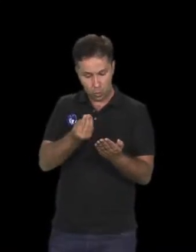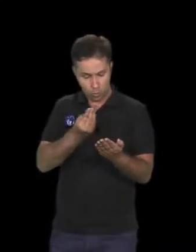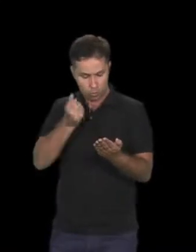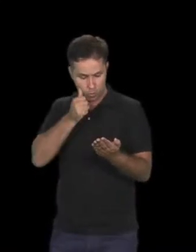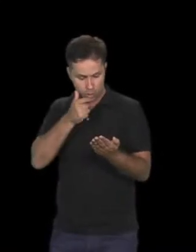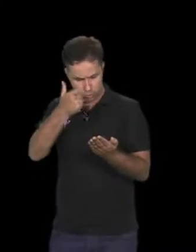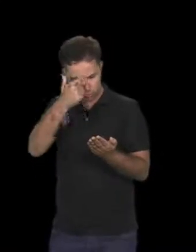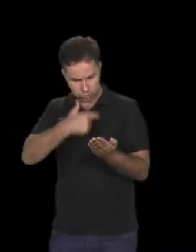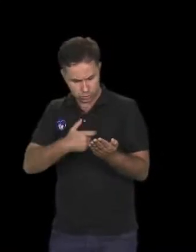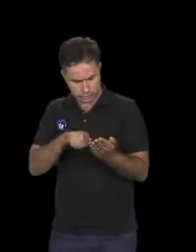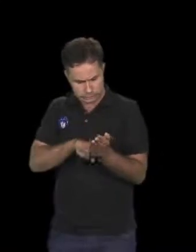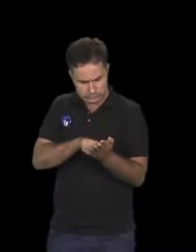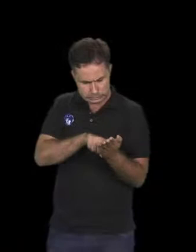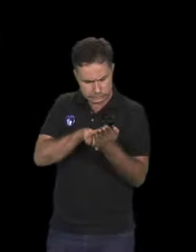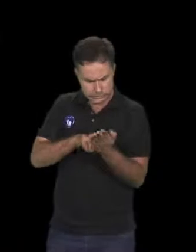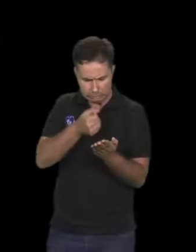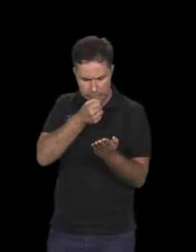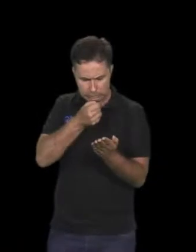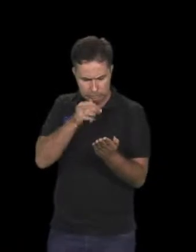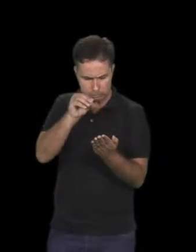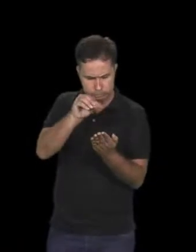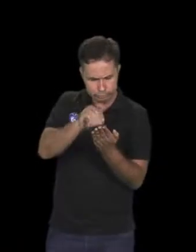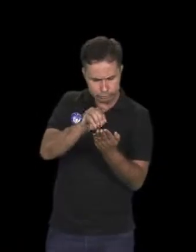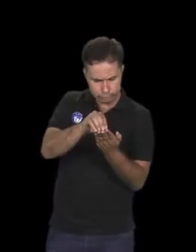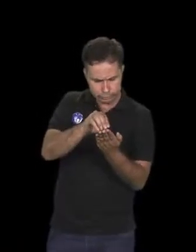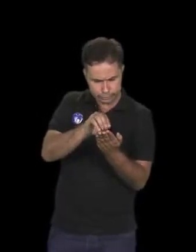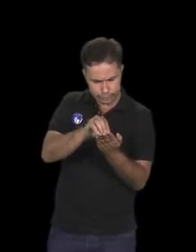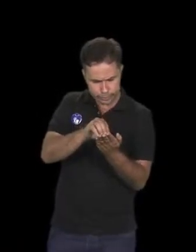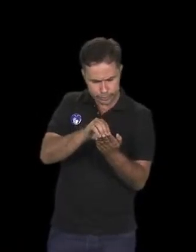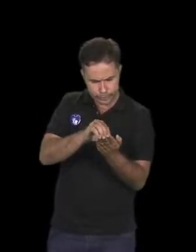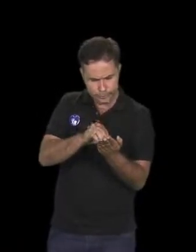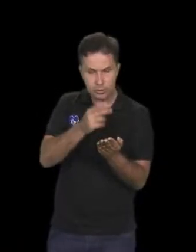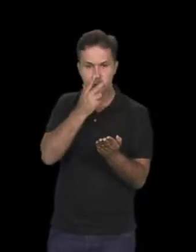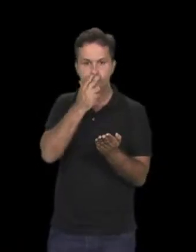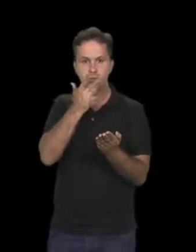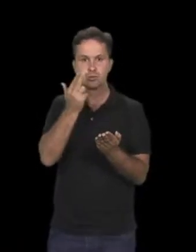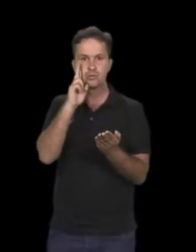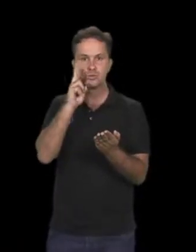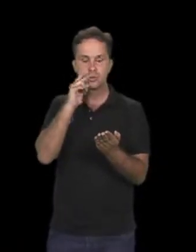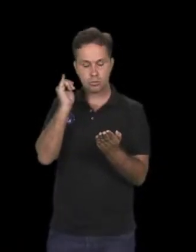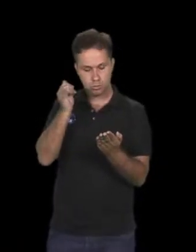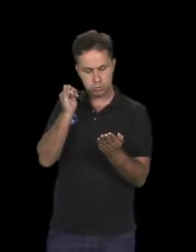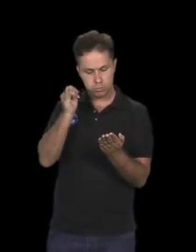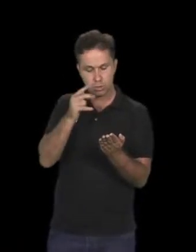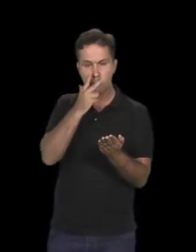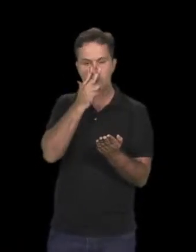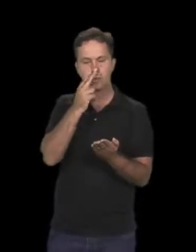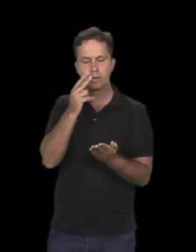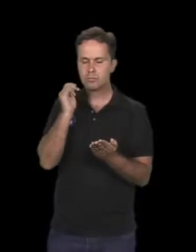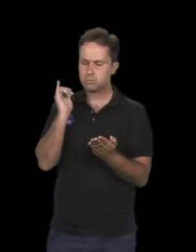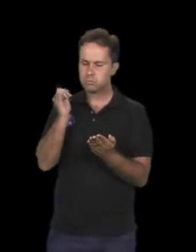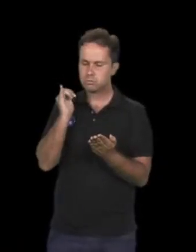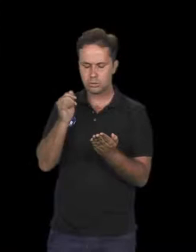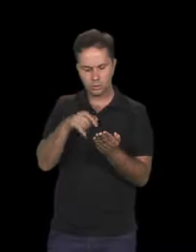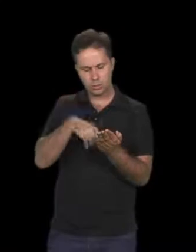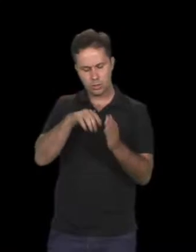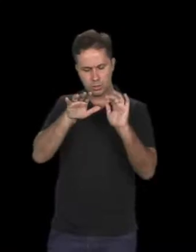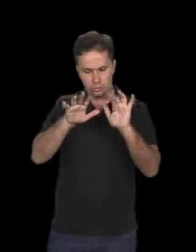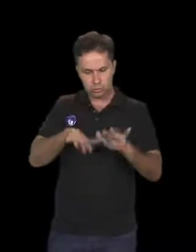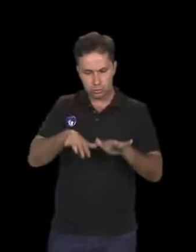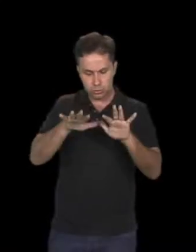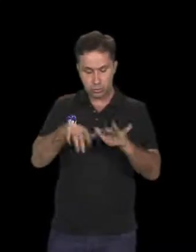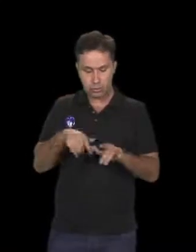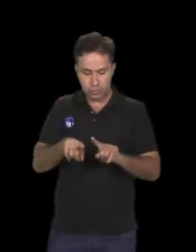contar uma história desse jeito. É muito fascinante, é uma narrativa longa e, ao mesmo tempo, que te prende muito. A repórter acompanha o José Dirceu no momento em que ele